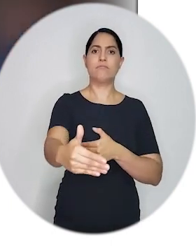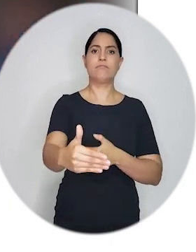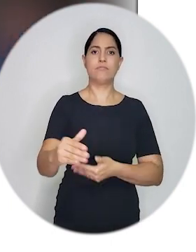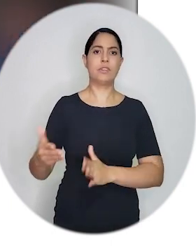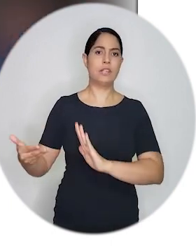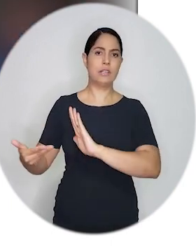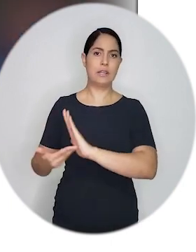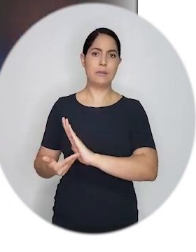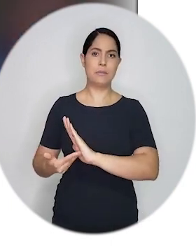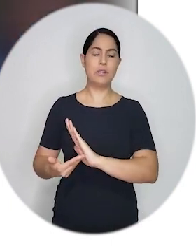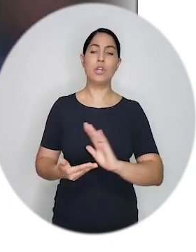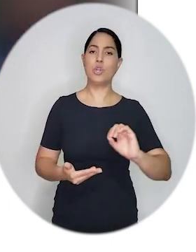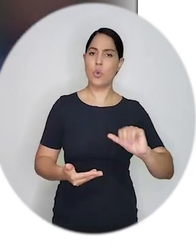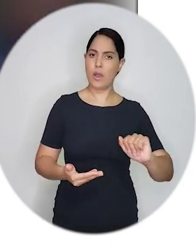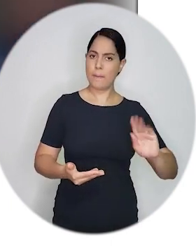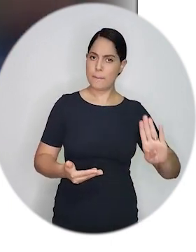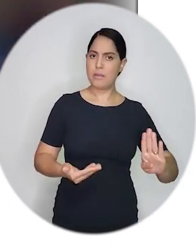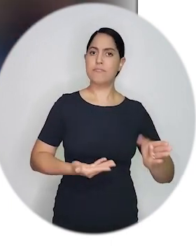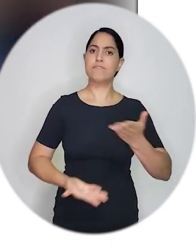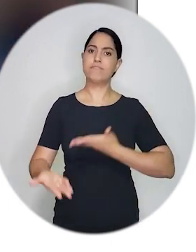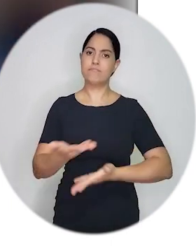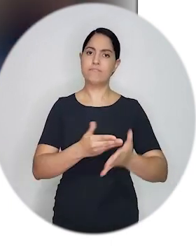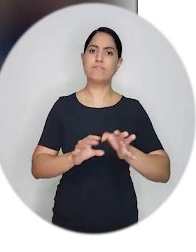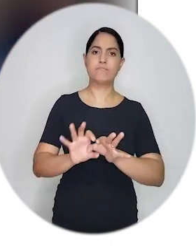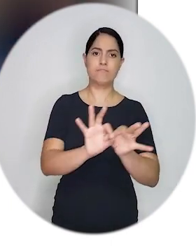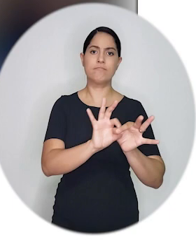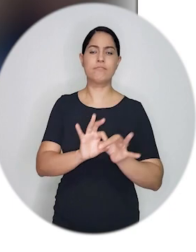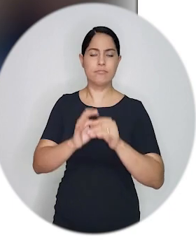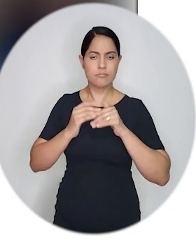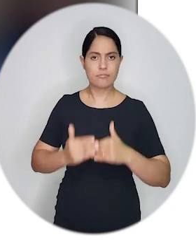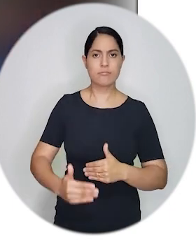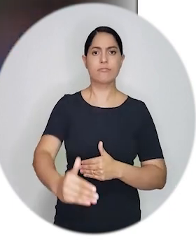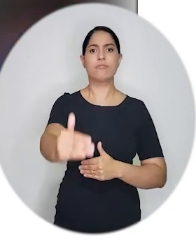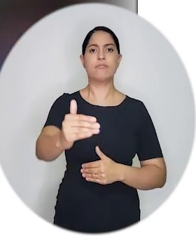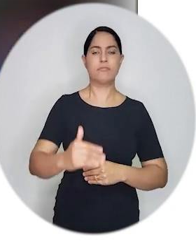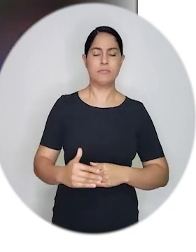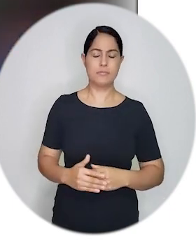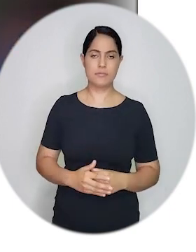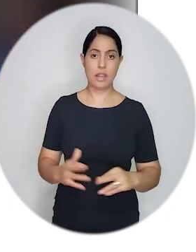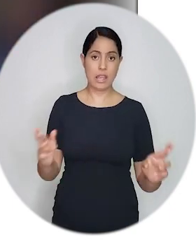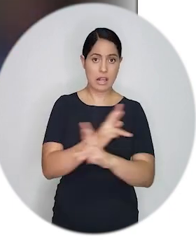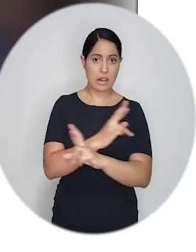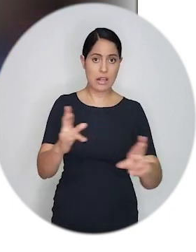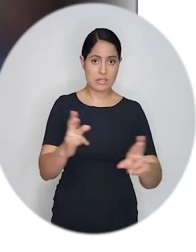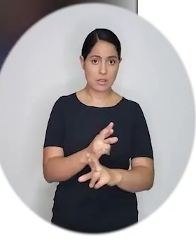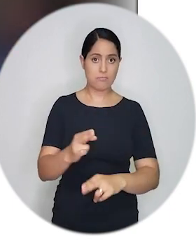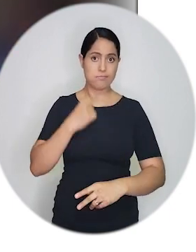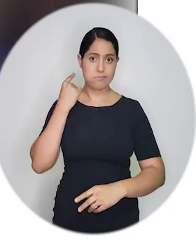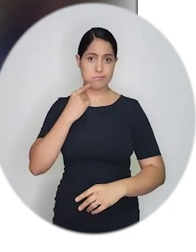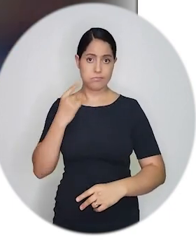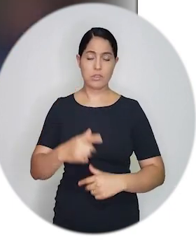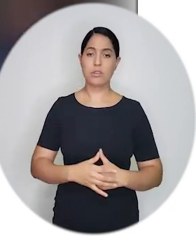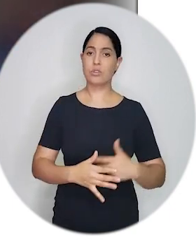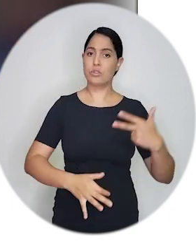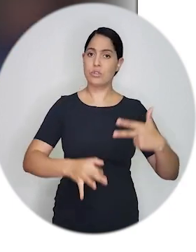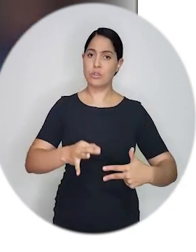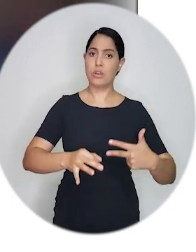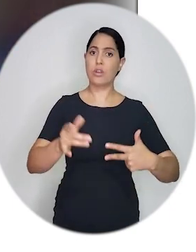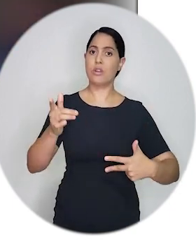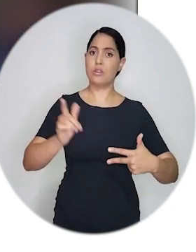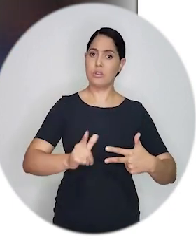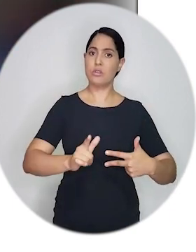entre a Câmara dos Deputados e a Ordem dos Advogados do Brasil. A relação entre a advocacia e os poderes